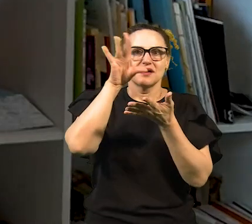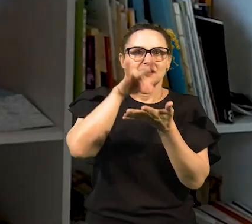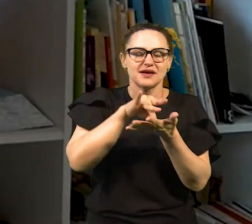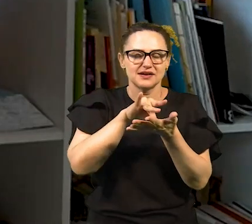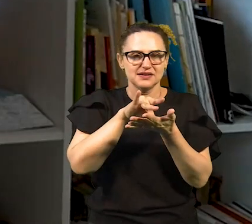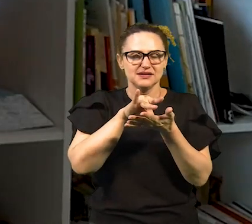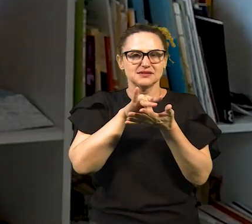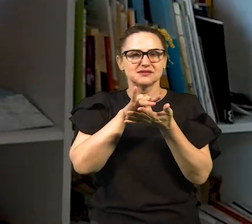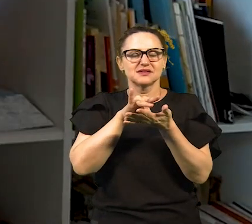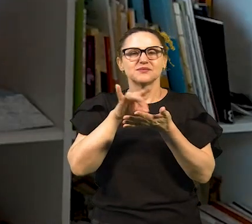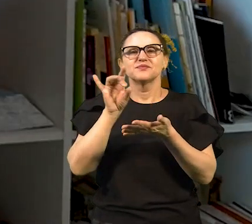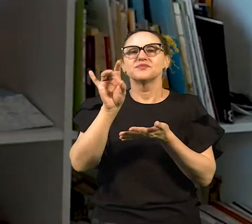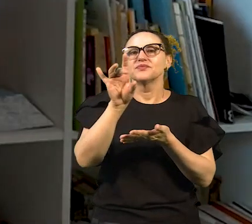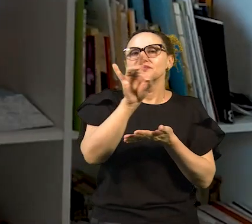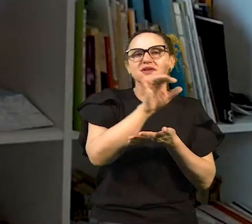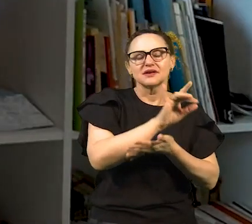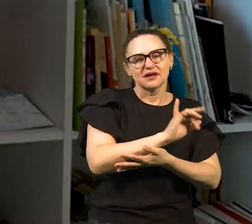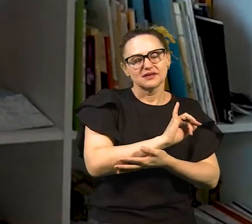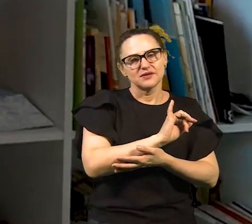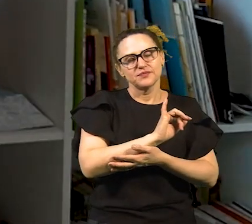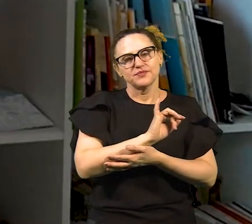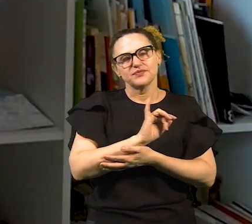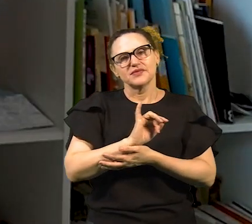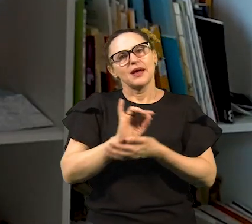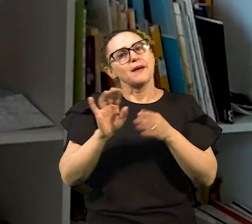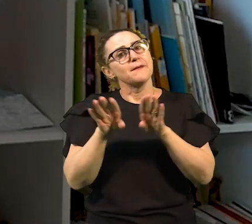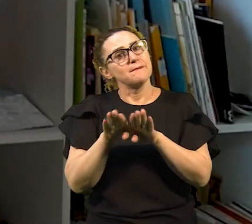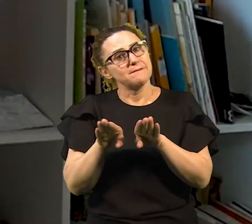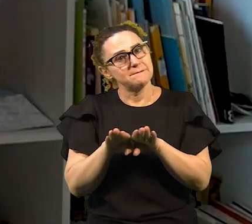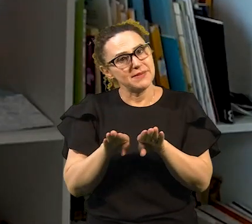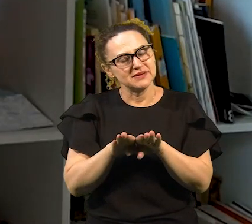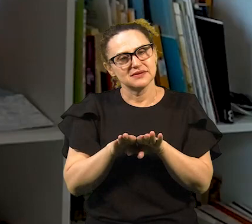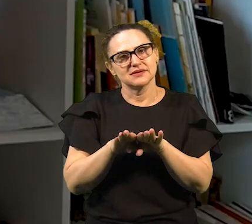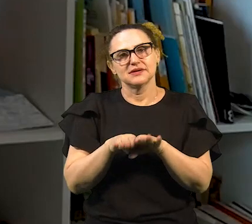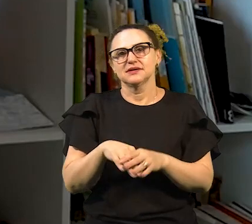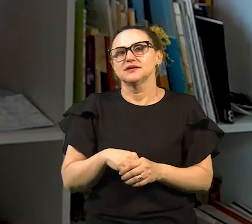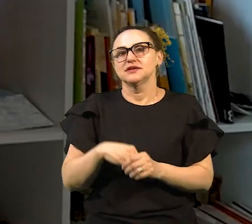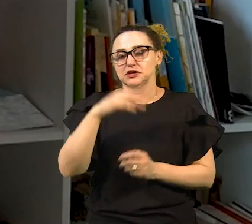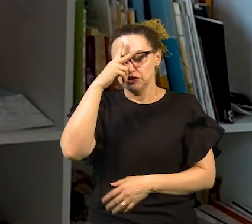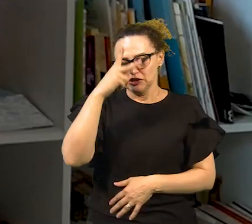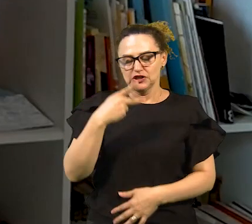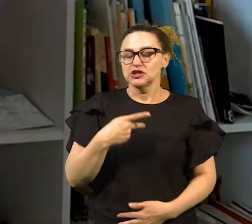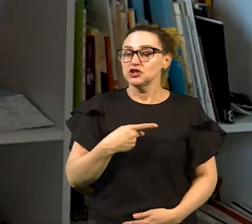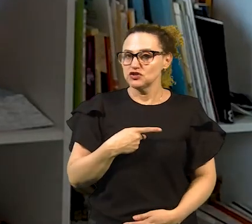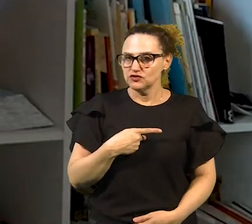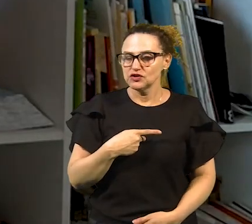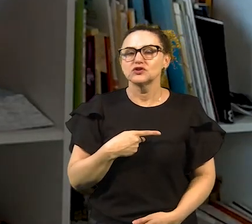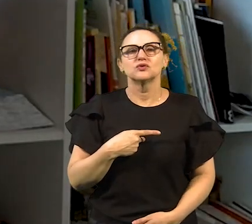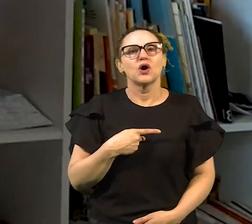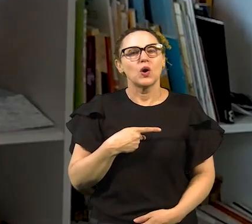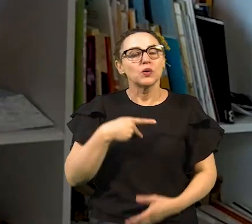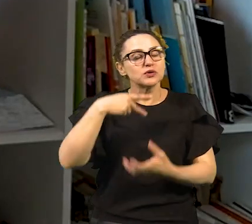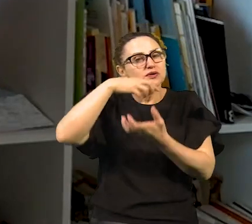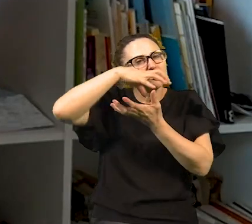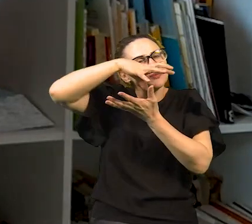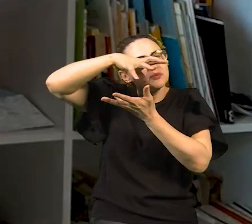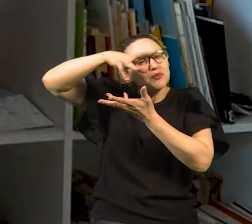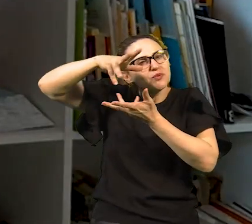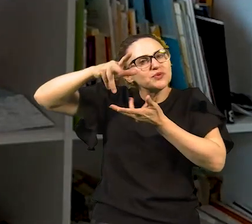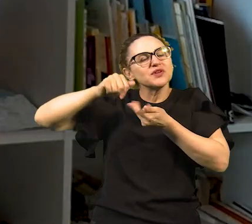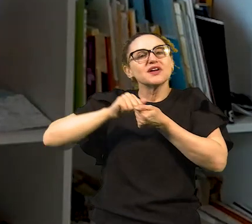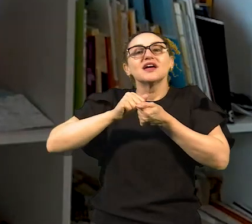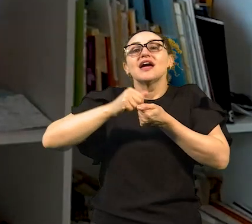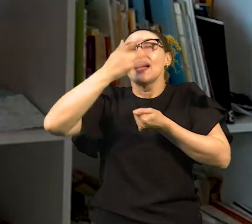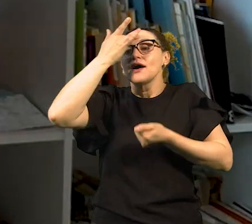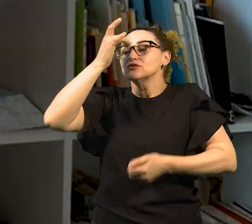também decadentista, né, bastante individual, digamos assim, perante o mundo, que é desse sujeito